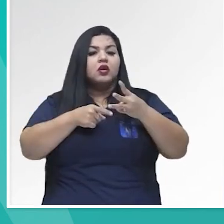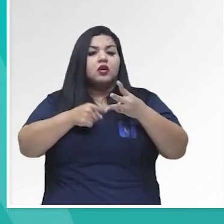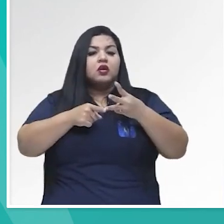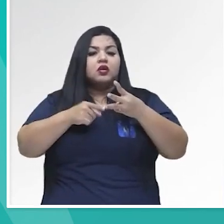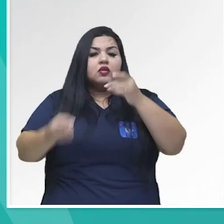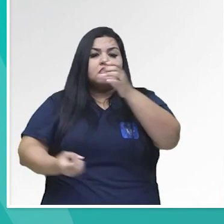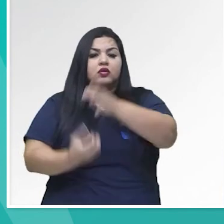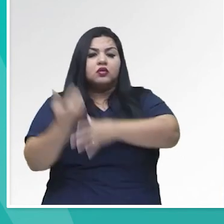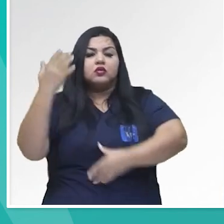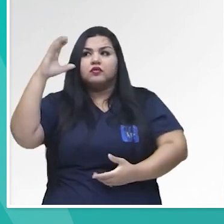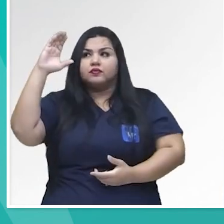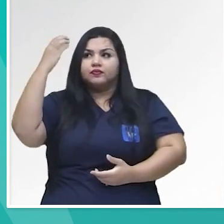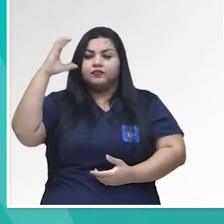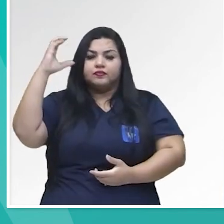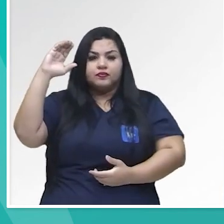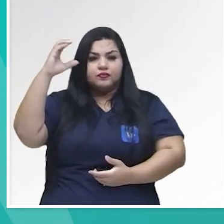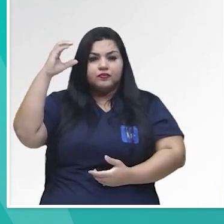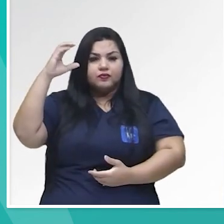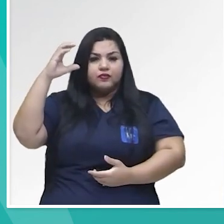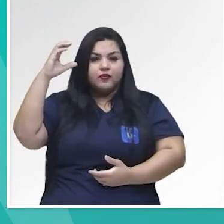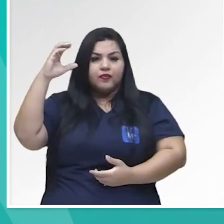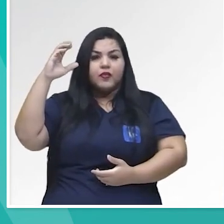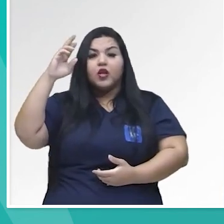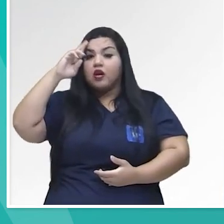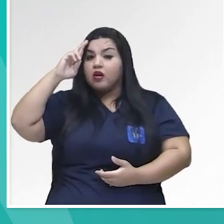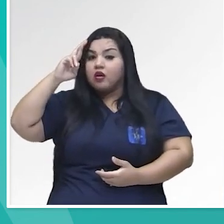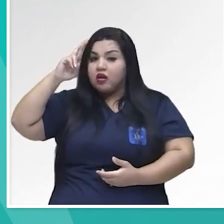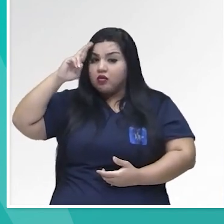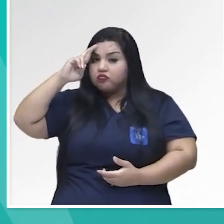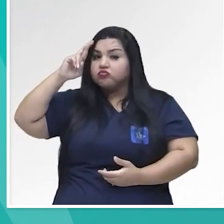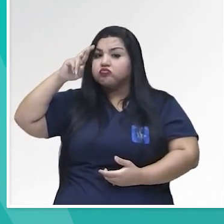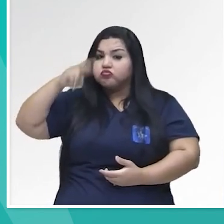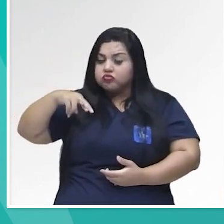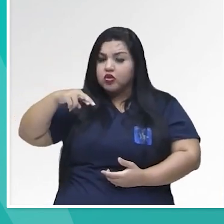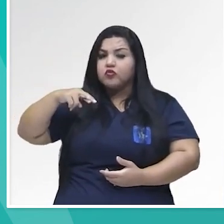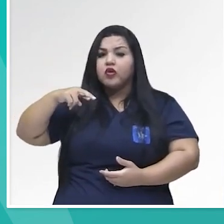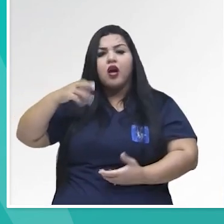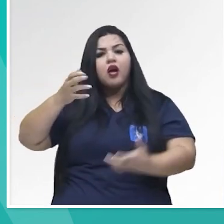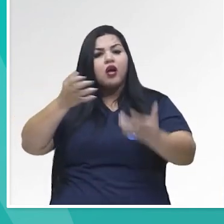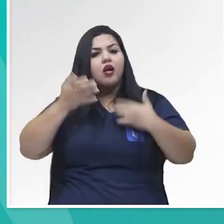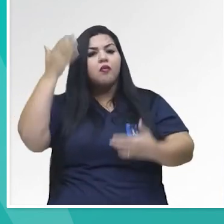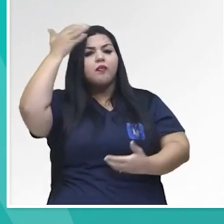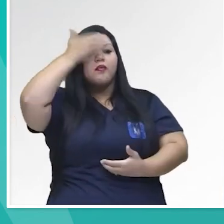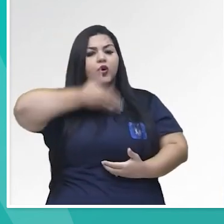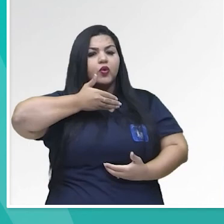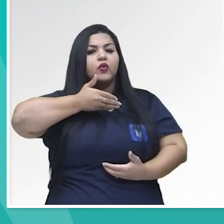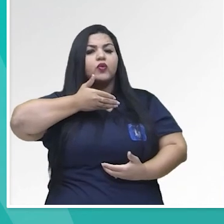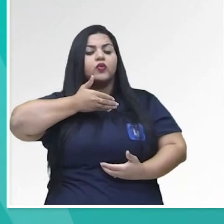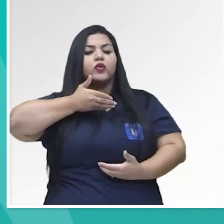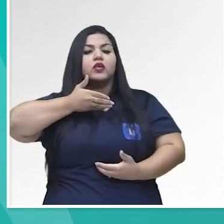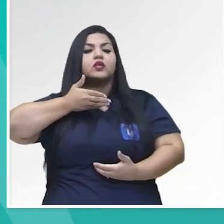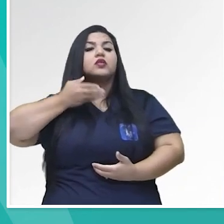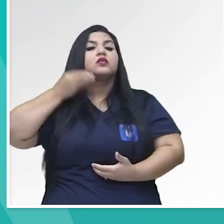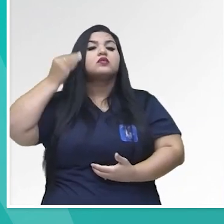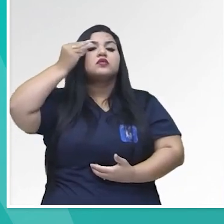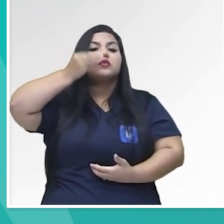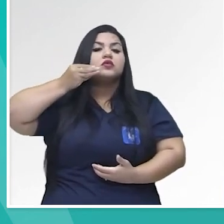do cientificismo, né? A razão busca provas através